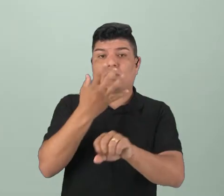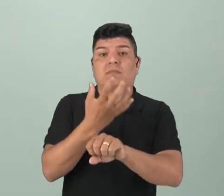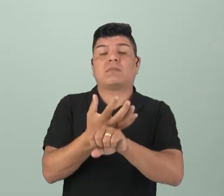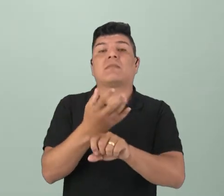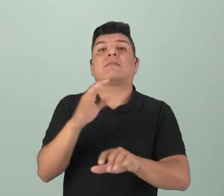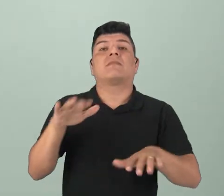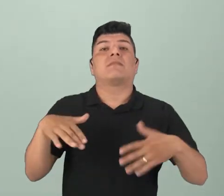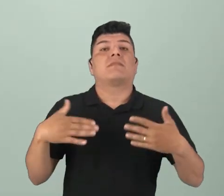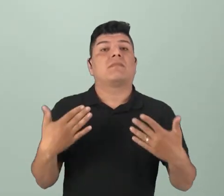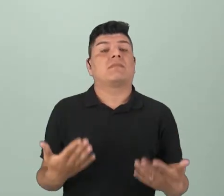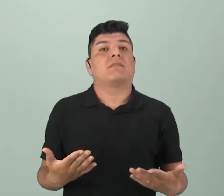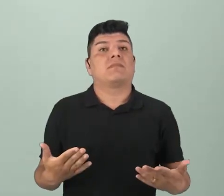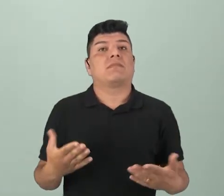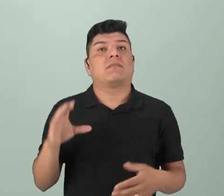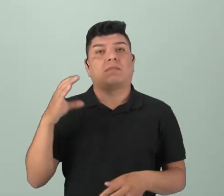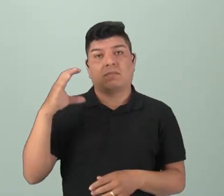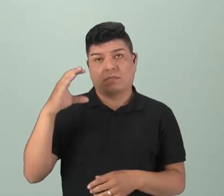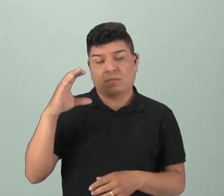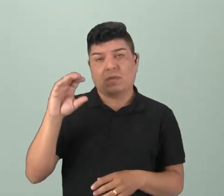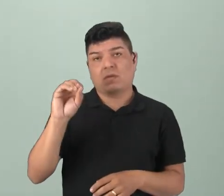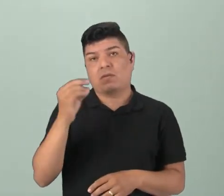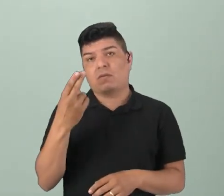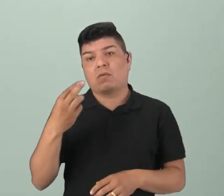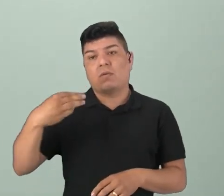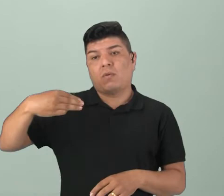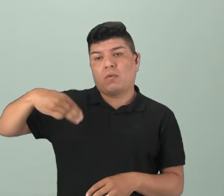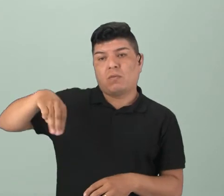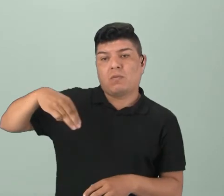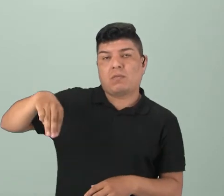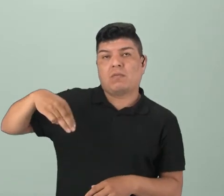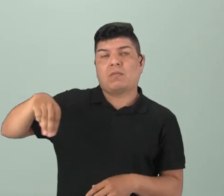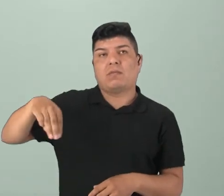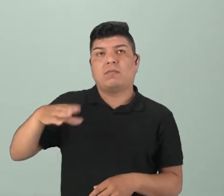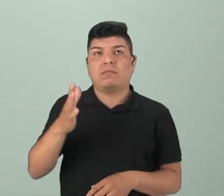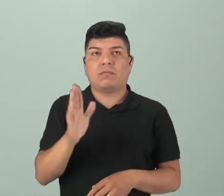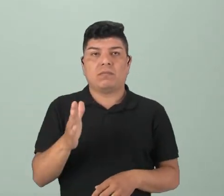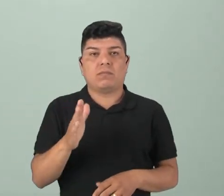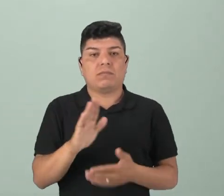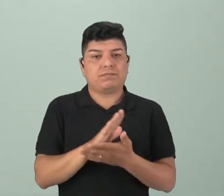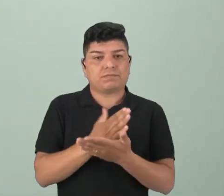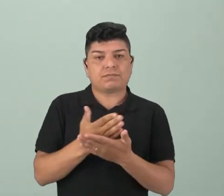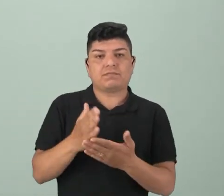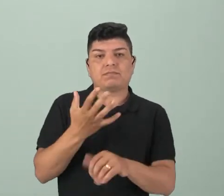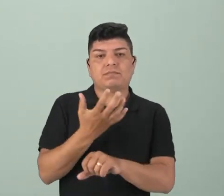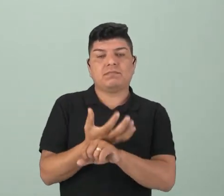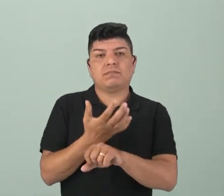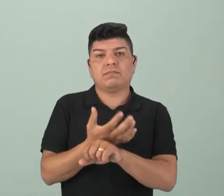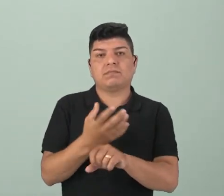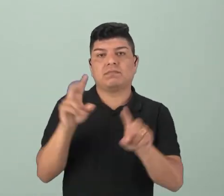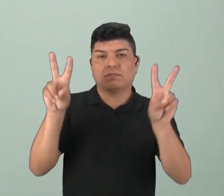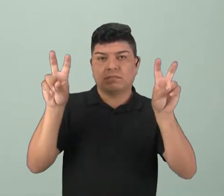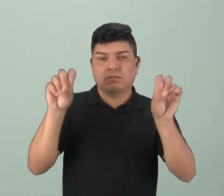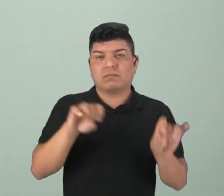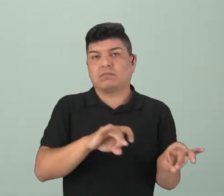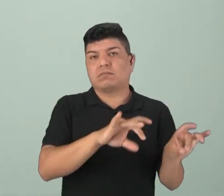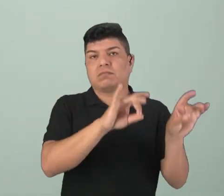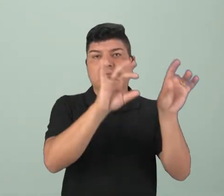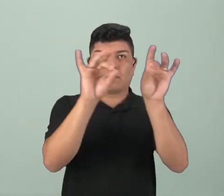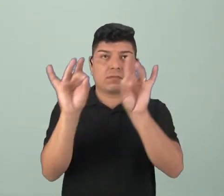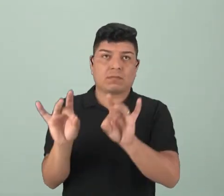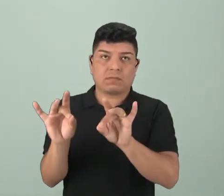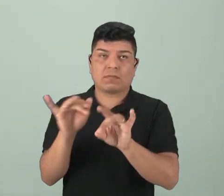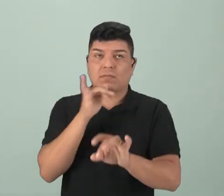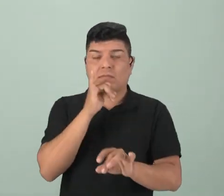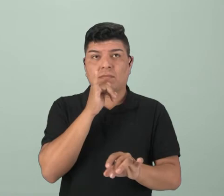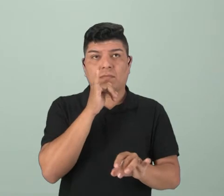disciplina de ciências ou de matemática, seja alguma disciplina sobre um assunto específico, tá?